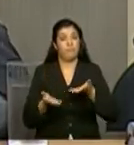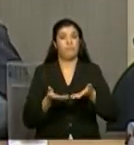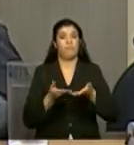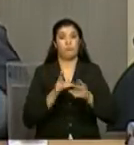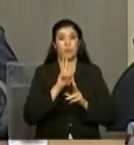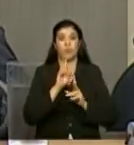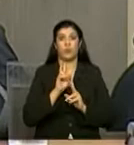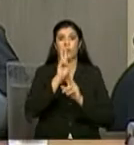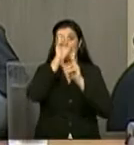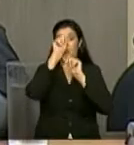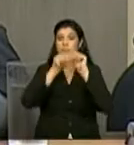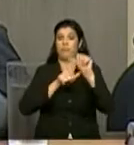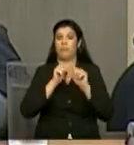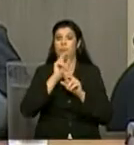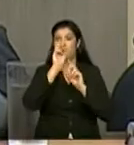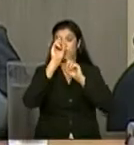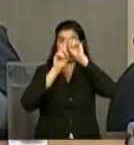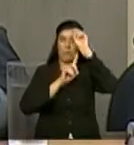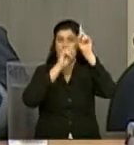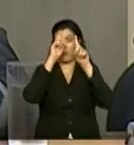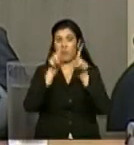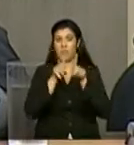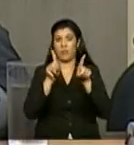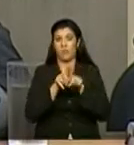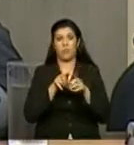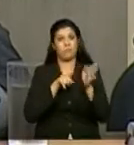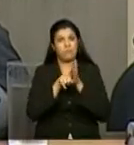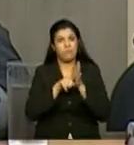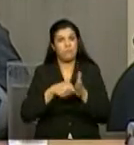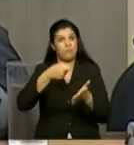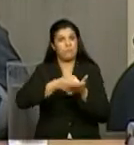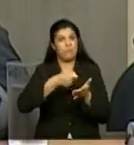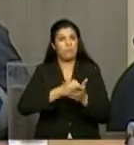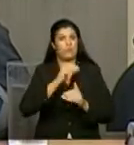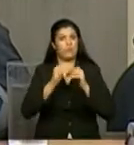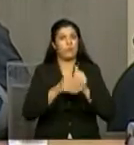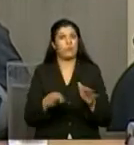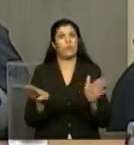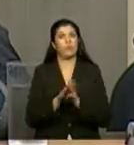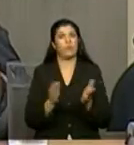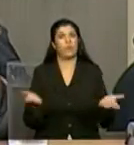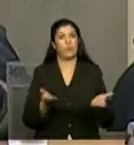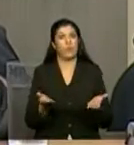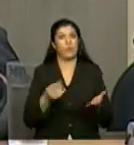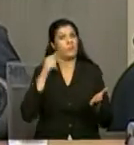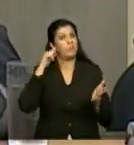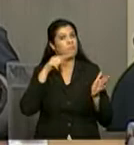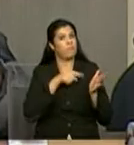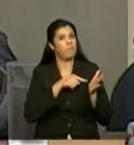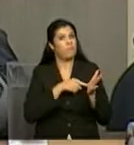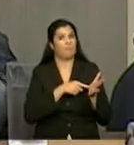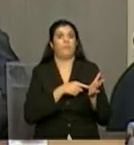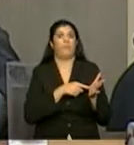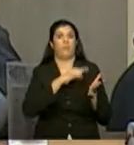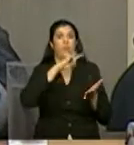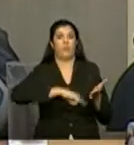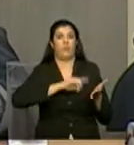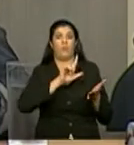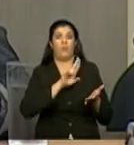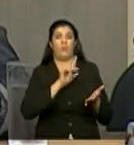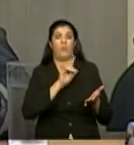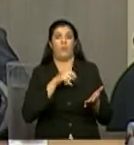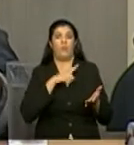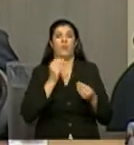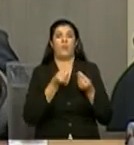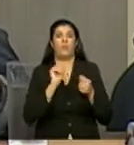democracia nos fortalecemos a investigação nós chegamos hoje esse ponto e é um ponto que sendo como foi feito o